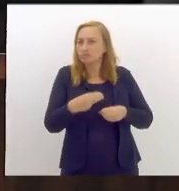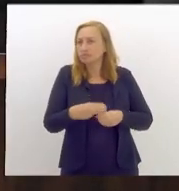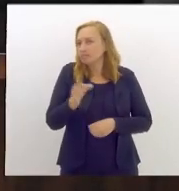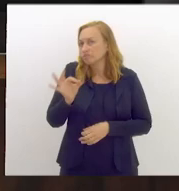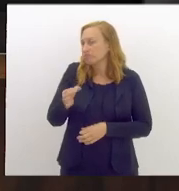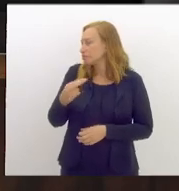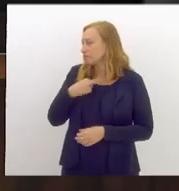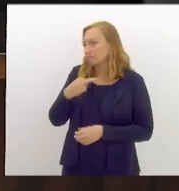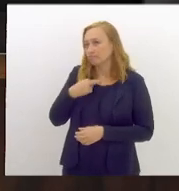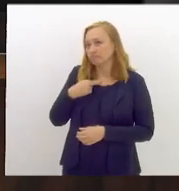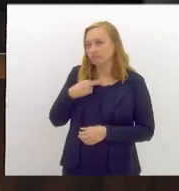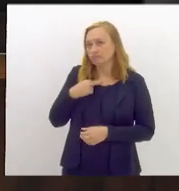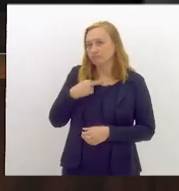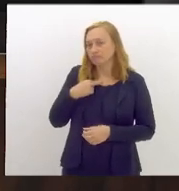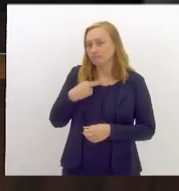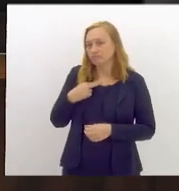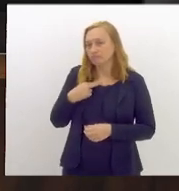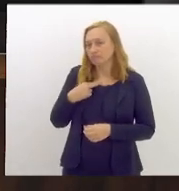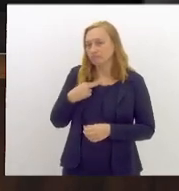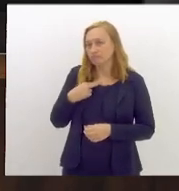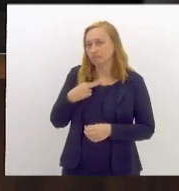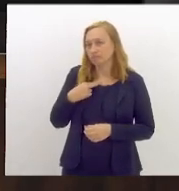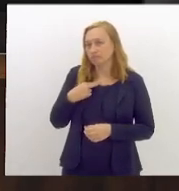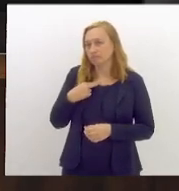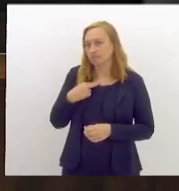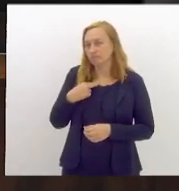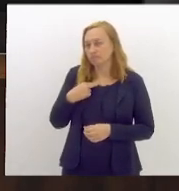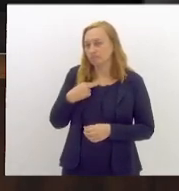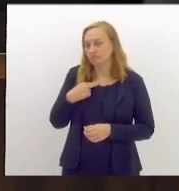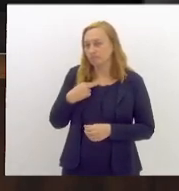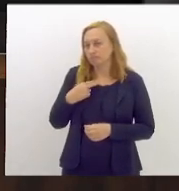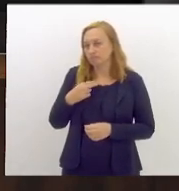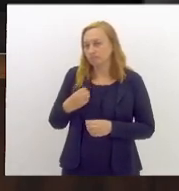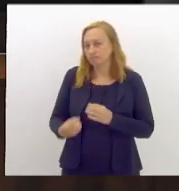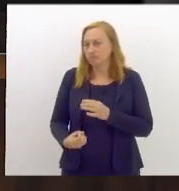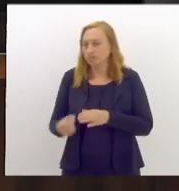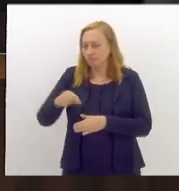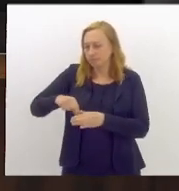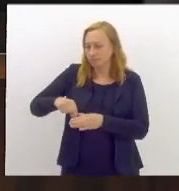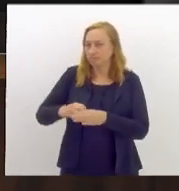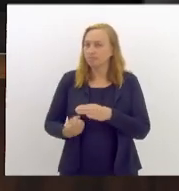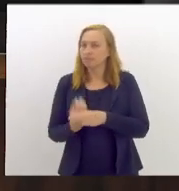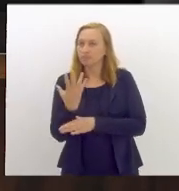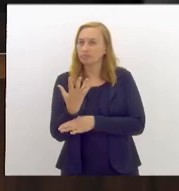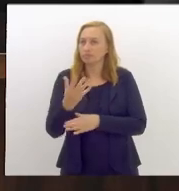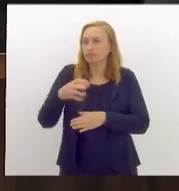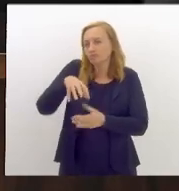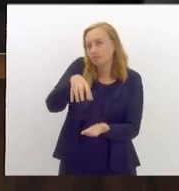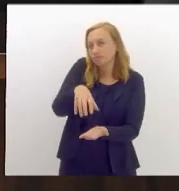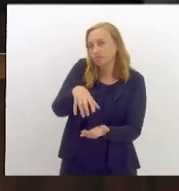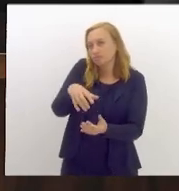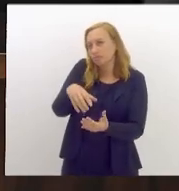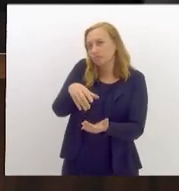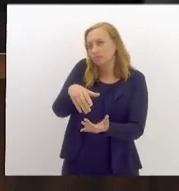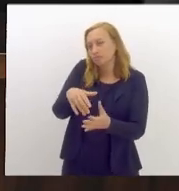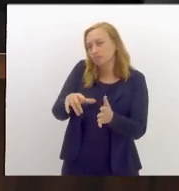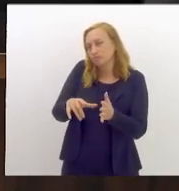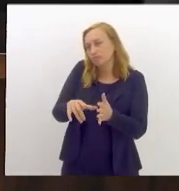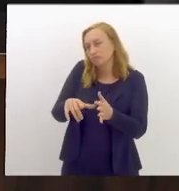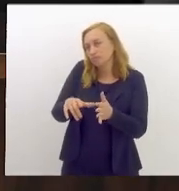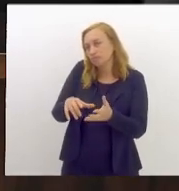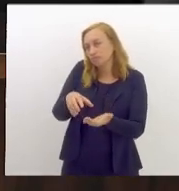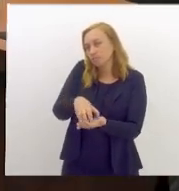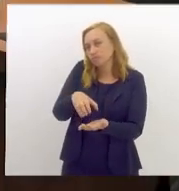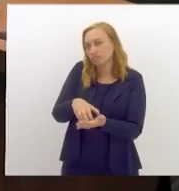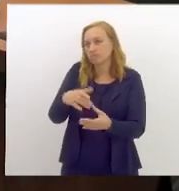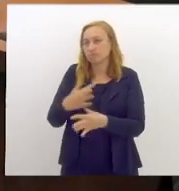não vai poder fazer uma plantação de eucalipto não sendo da cidade eu entendo assim mas nossa tem todo jeito de